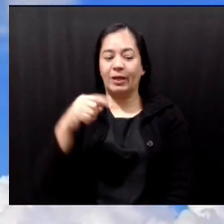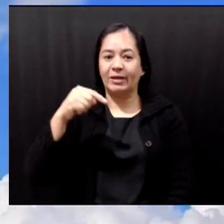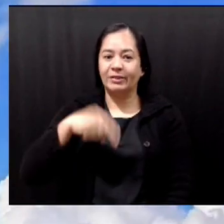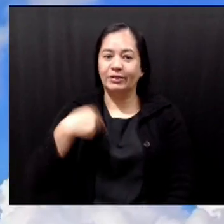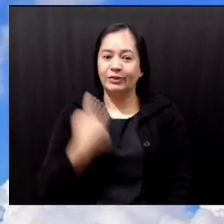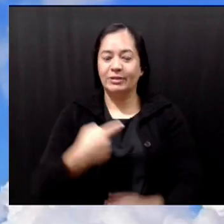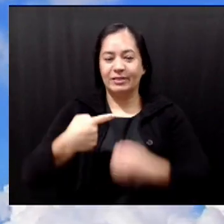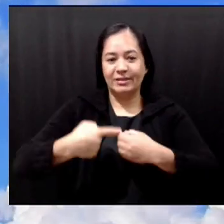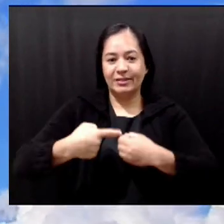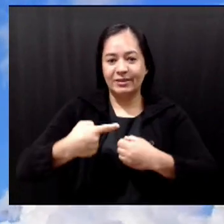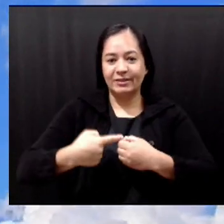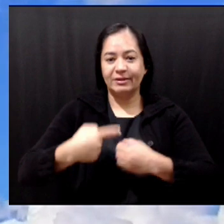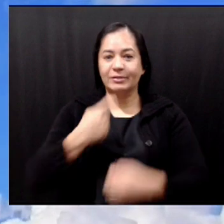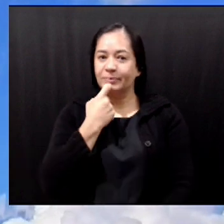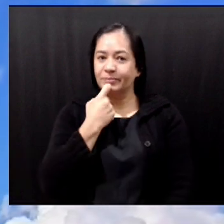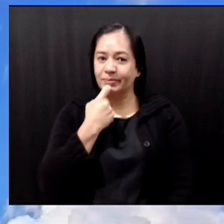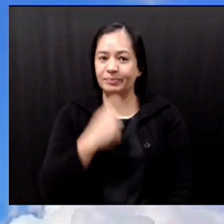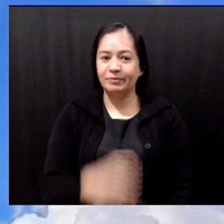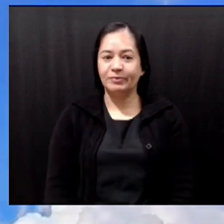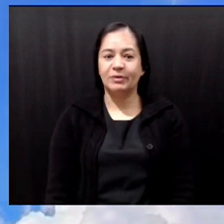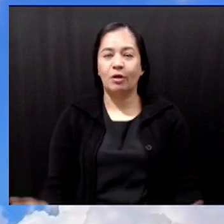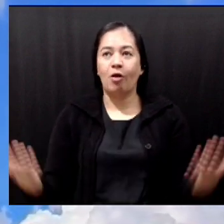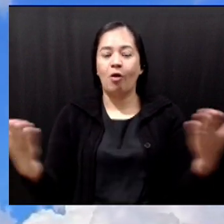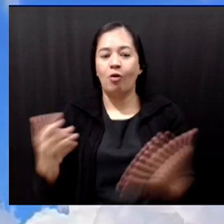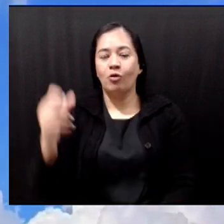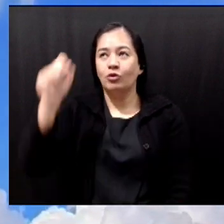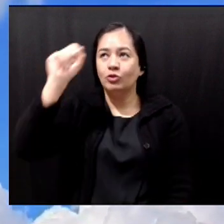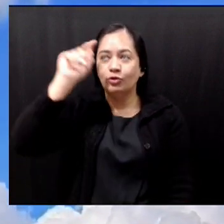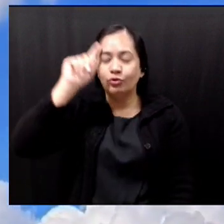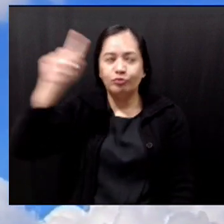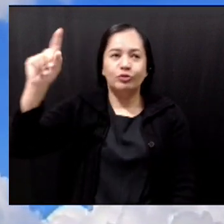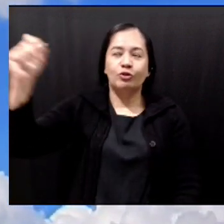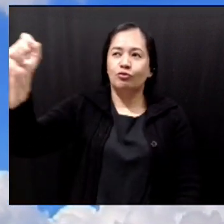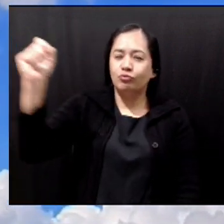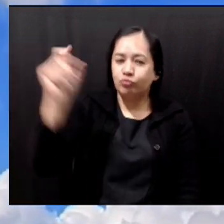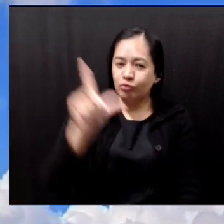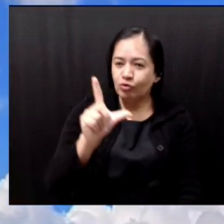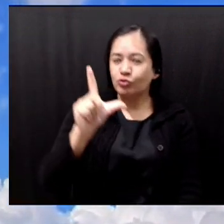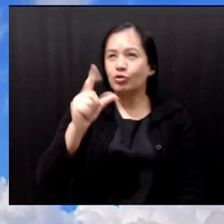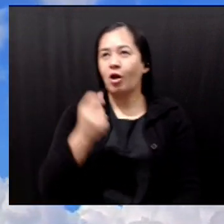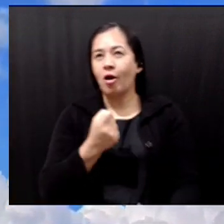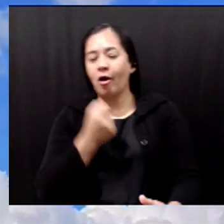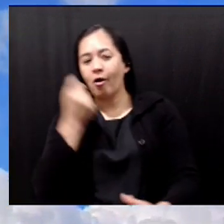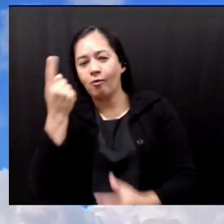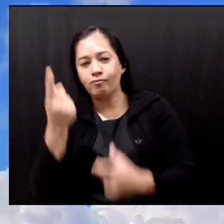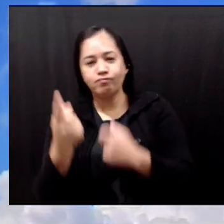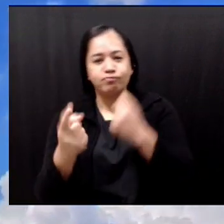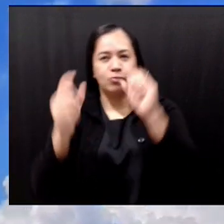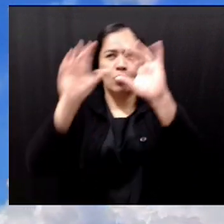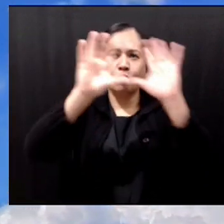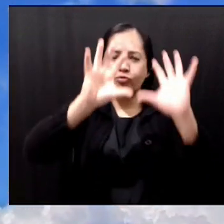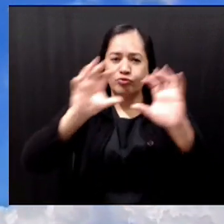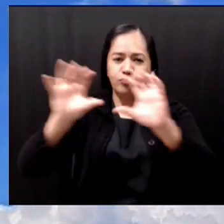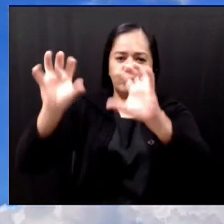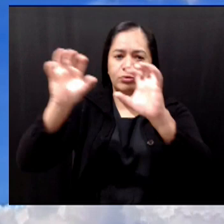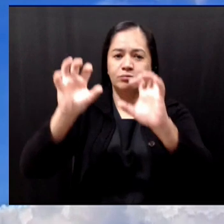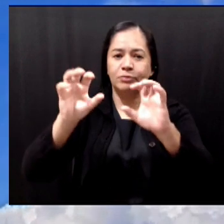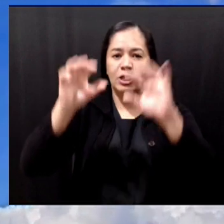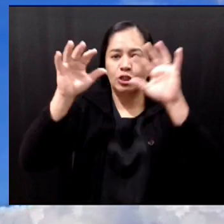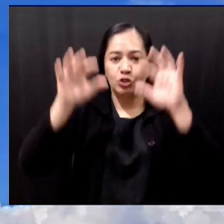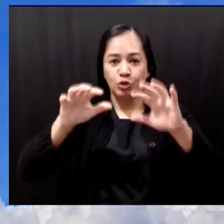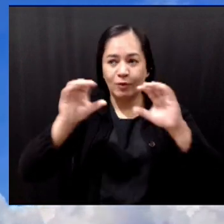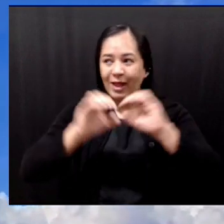Campinas. Hoje o dia será de sol com algumas nuvens. Previsão, chuva nenhuma, tá?